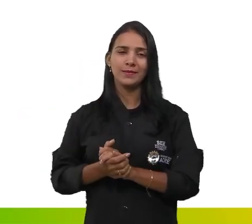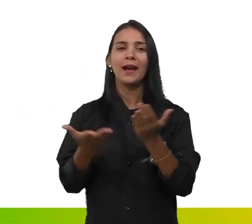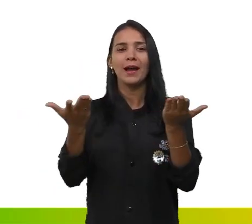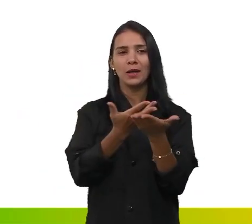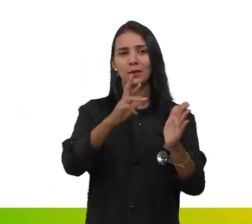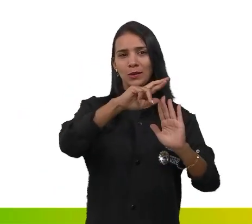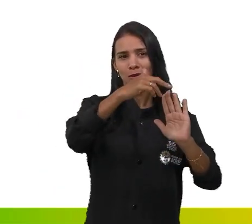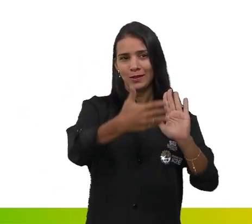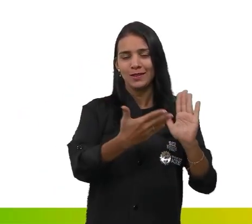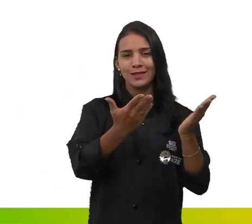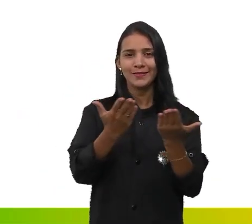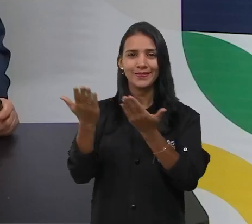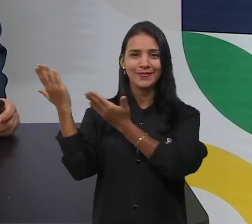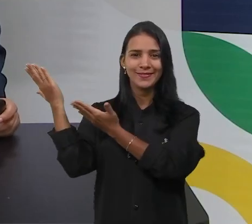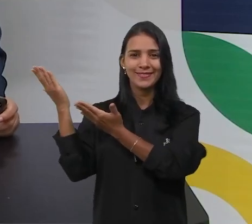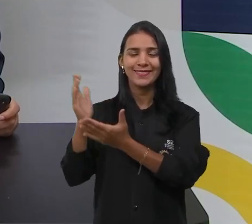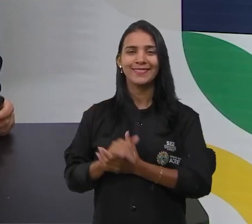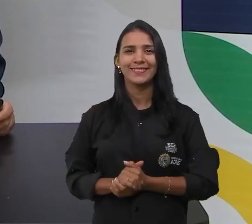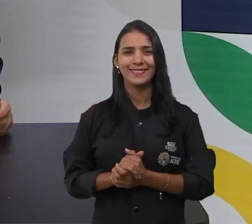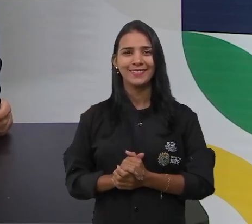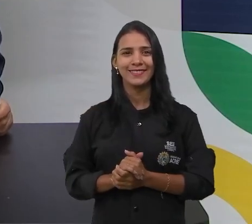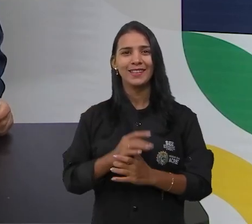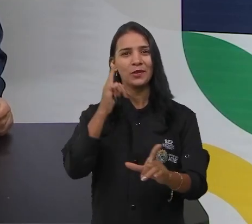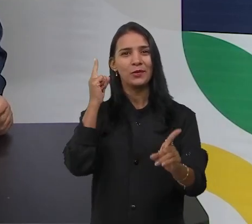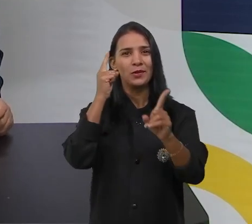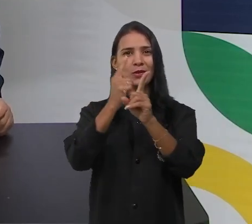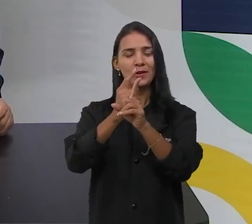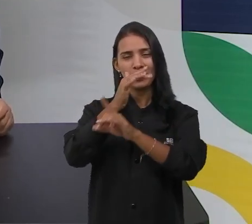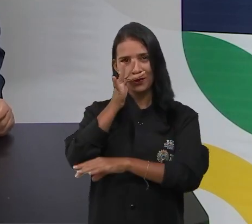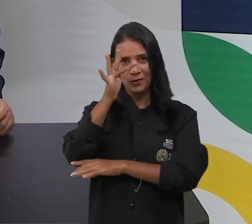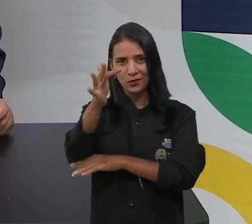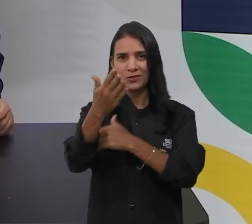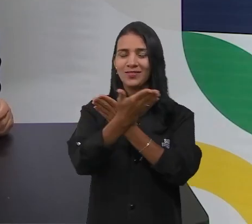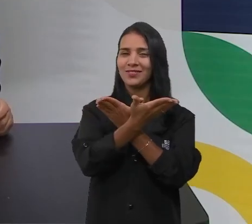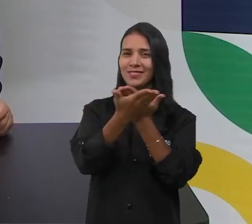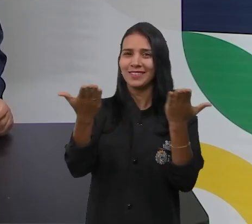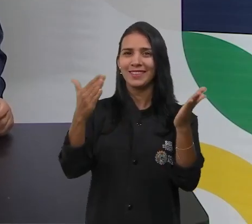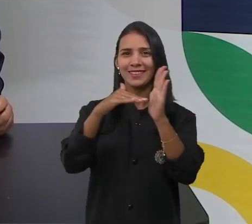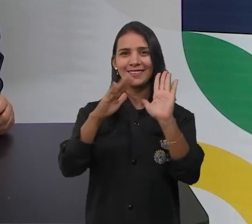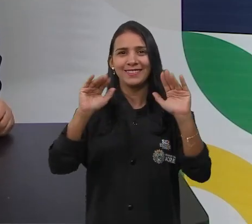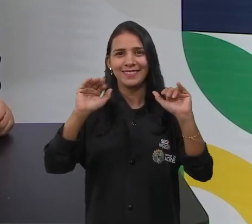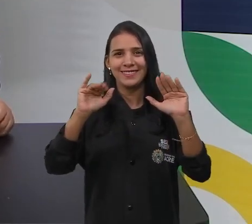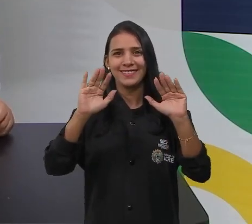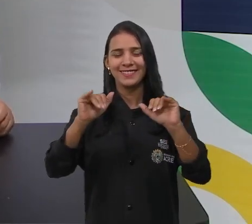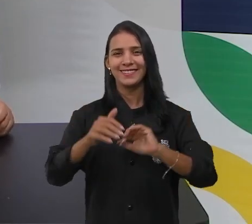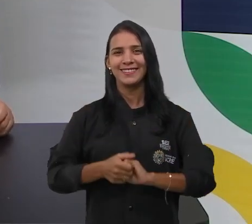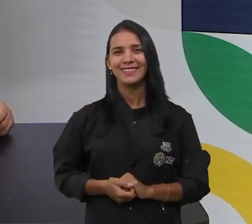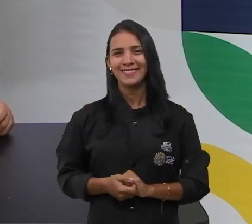referências e espero vocês na nossa próxima aula. Até mais!